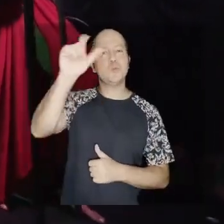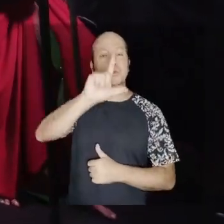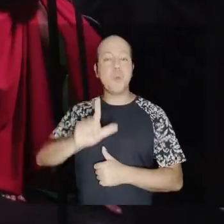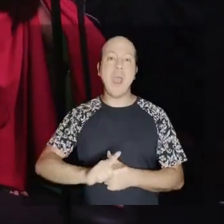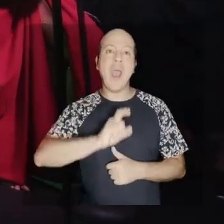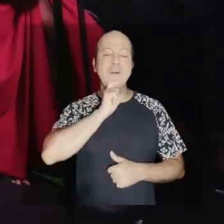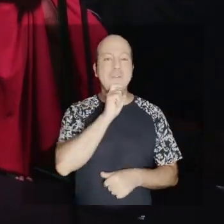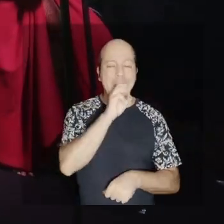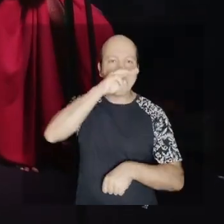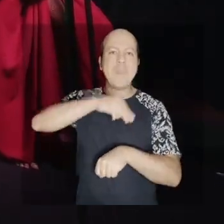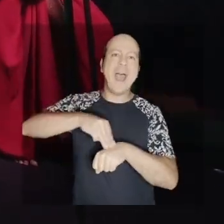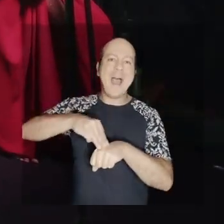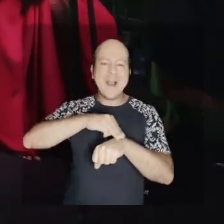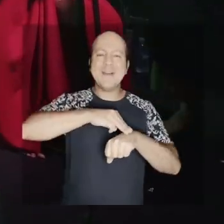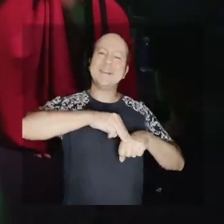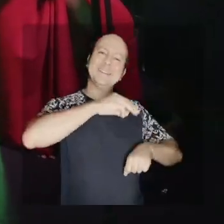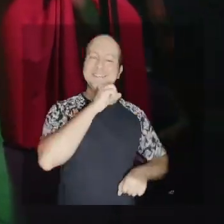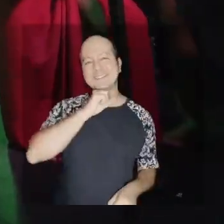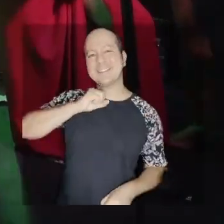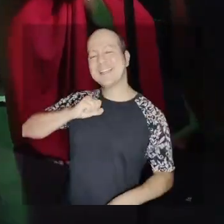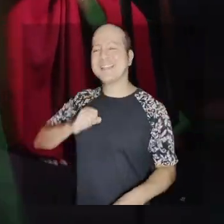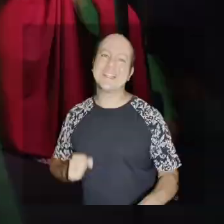é marrom.